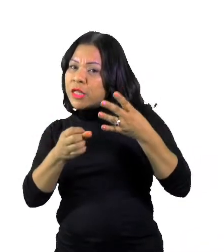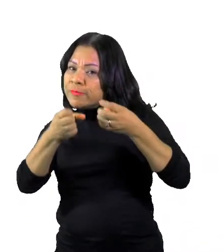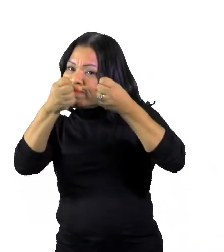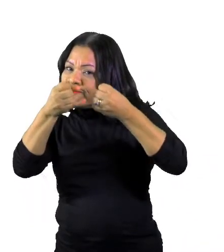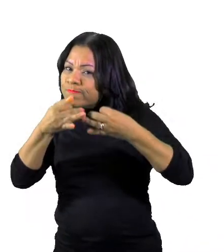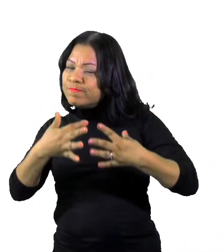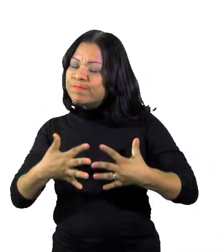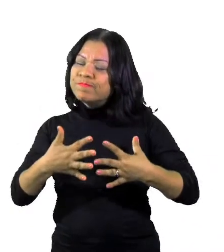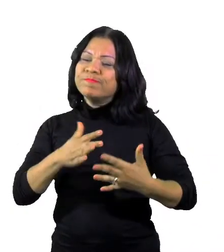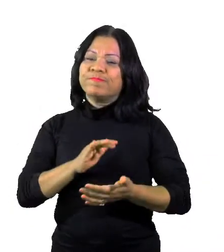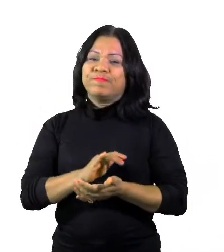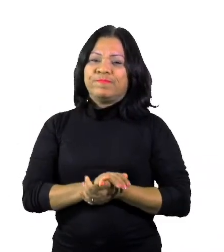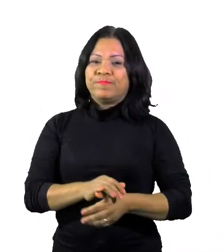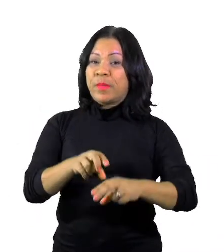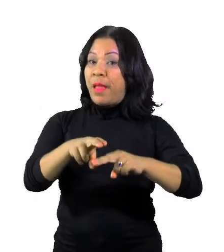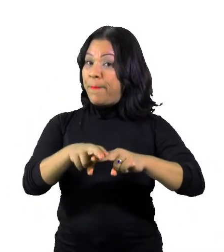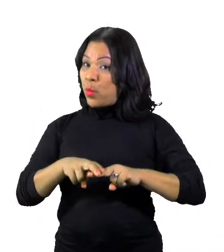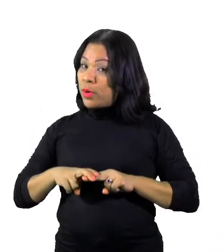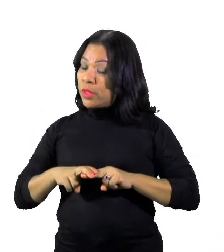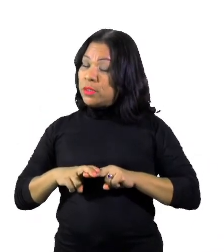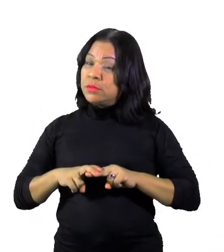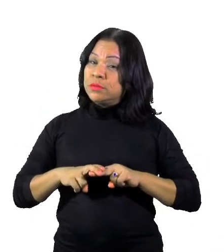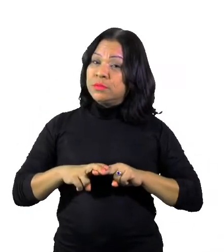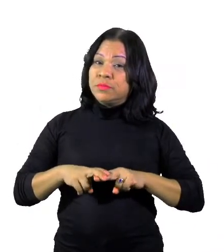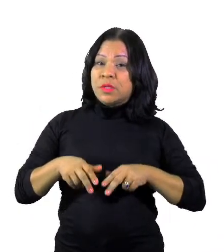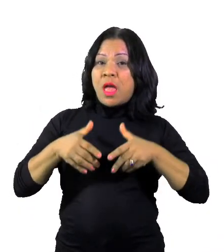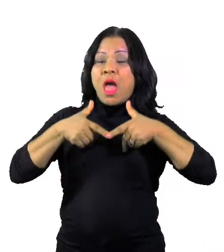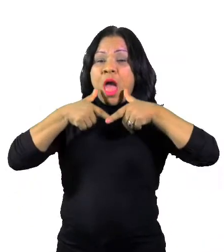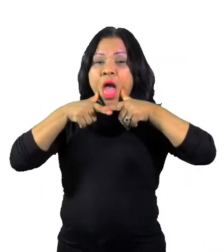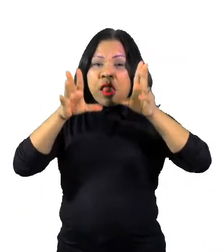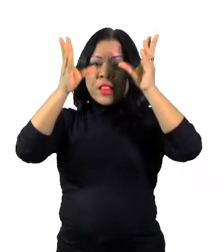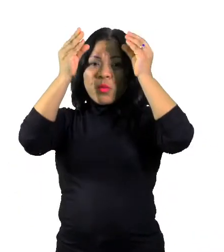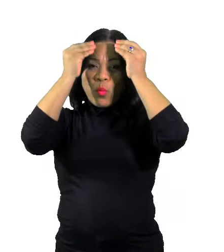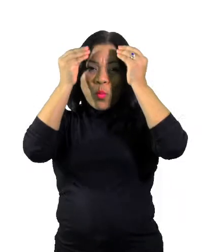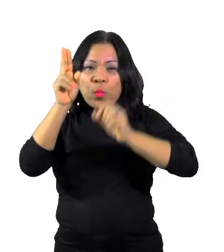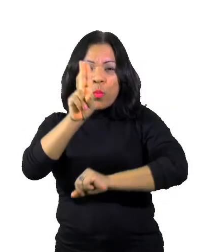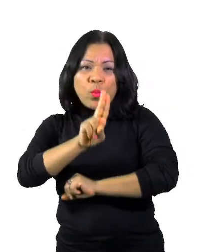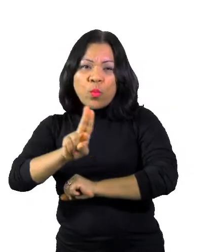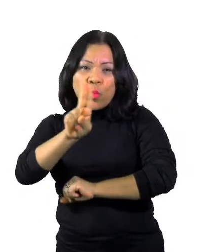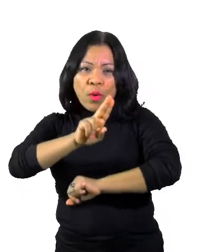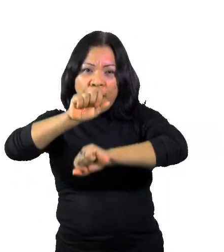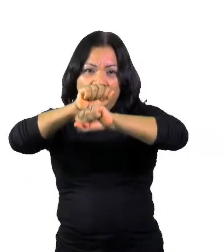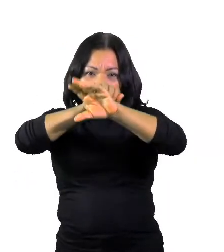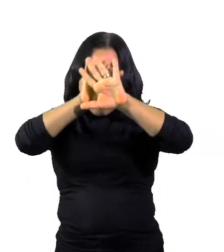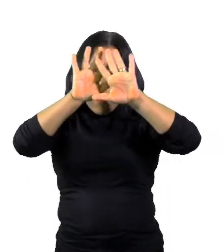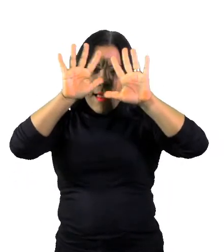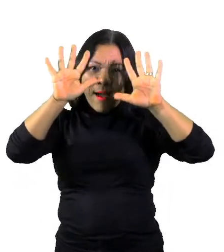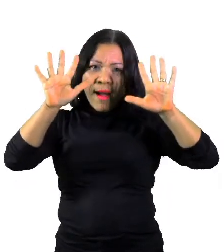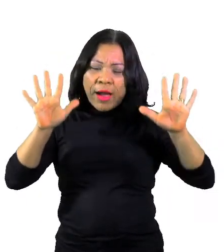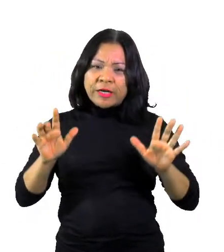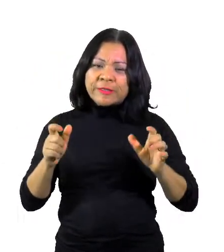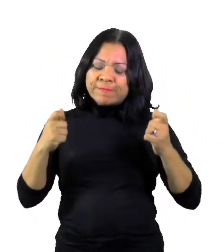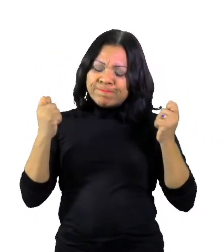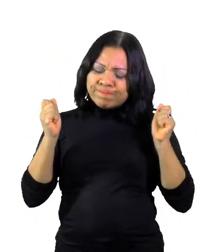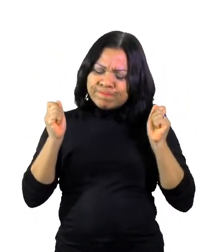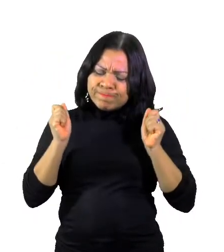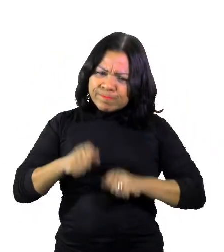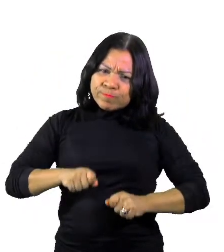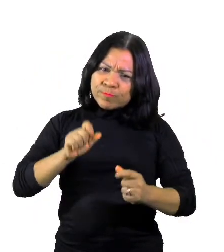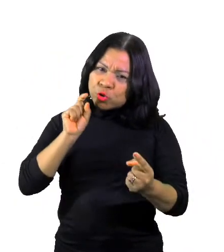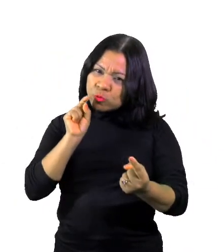explicações. Por isso, a linguagem usada é clara, precisa